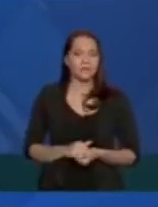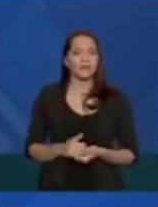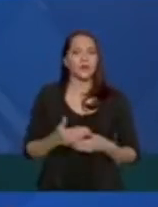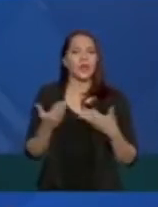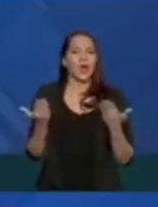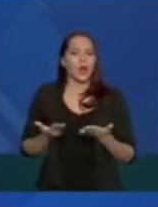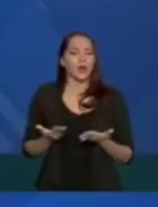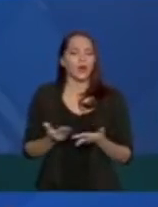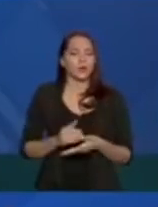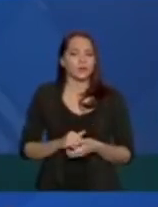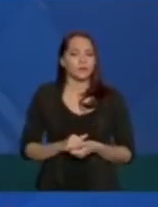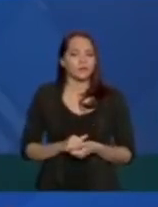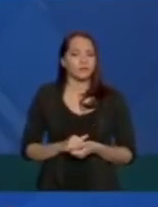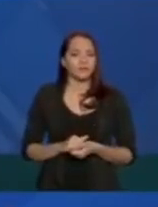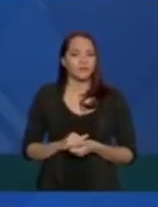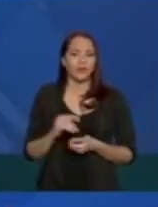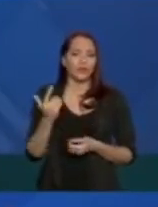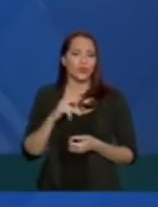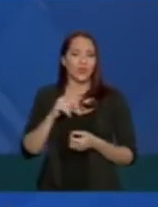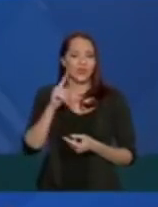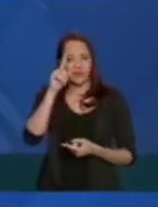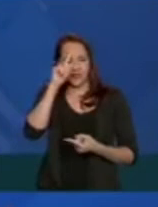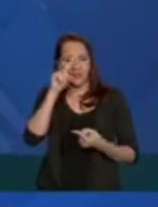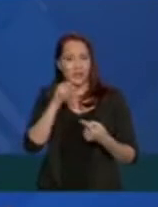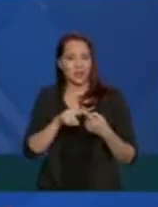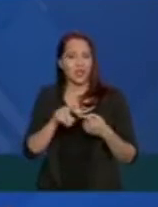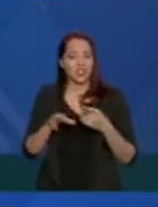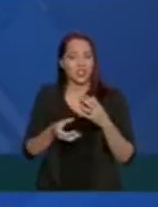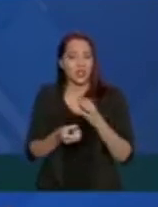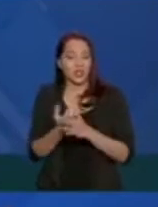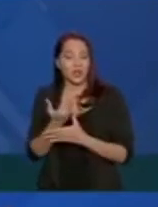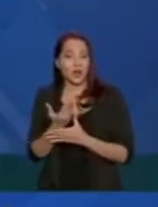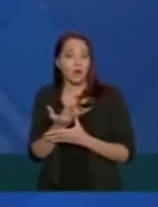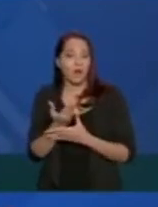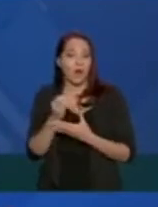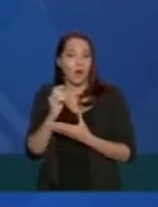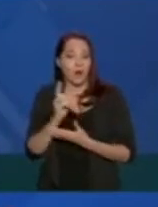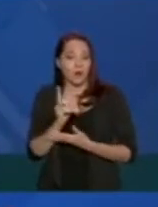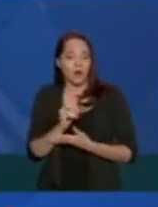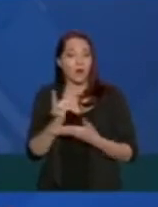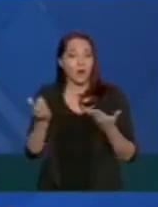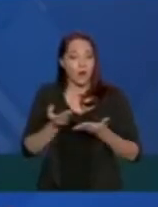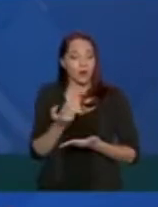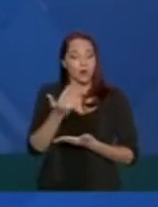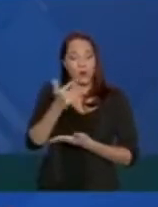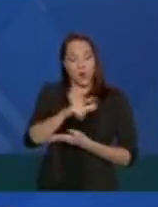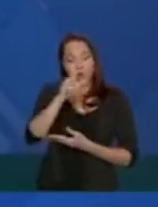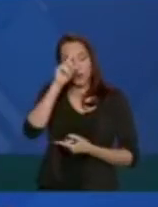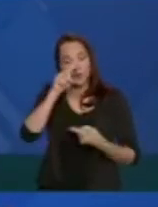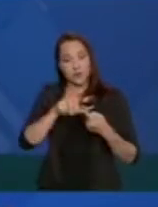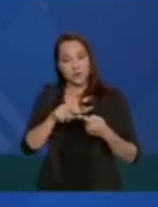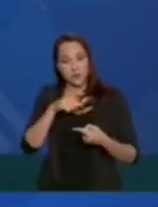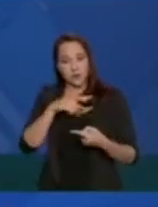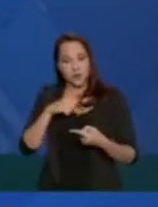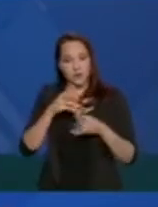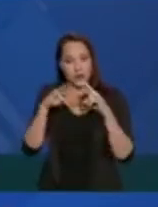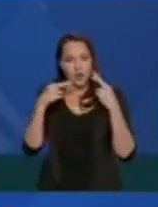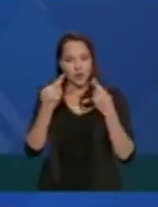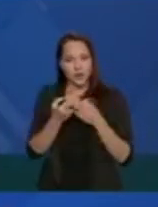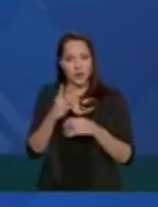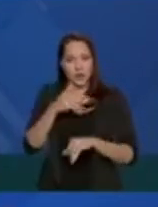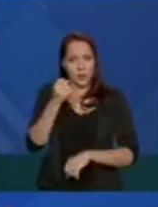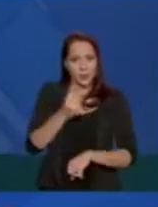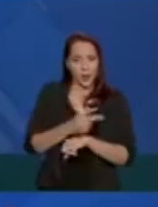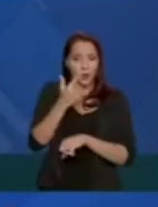que pese não haja esse consenso sobre criação, não, hoje, um outro consenso, durante a nossa reunião que se deu perto do meio-dia,